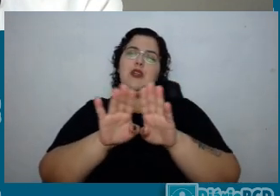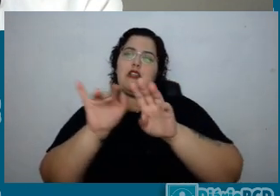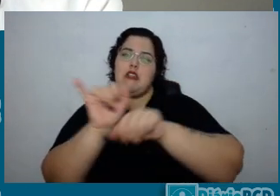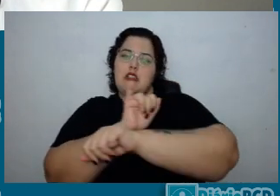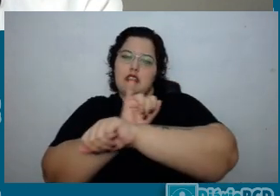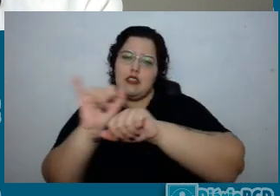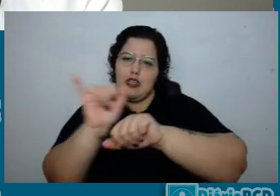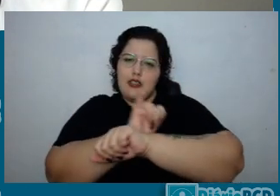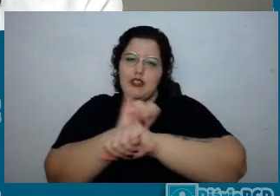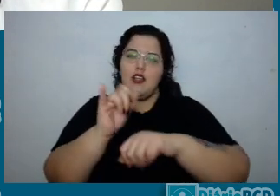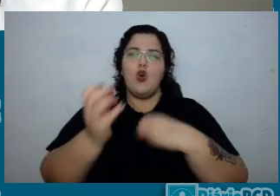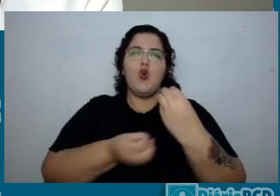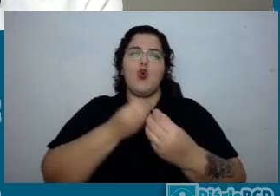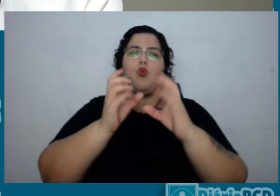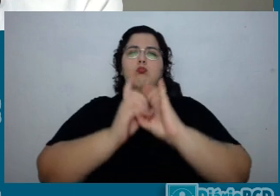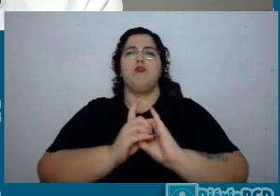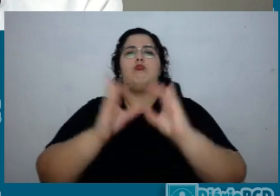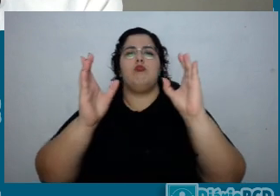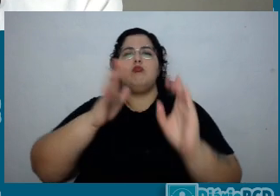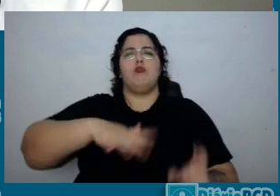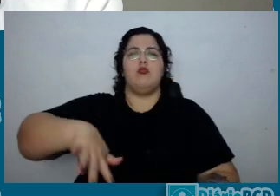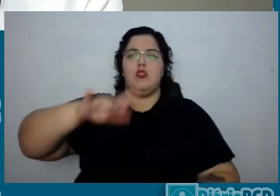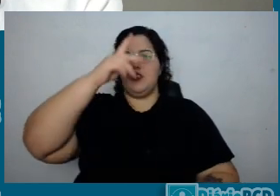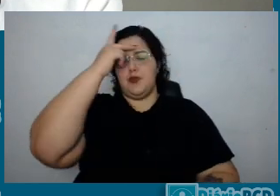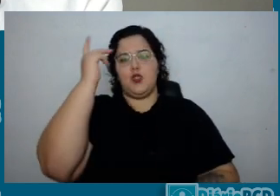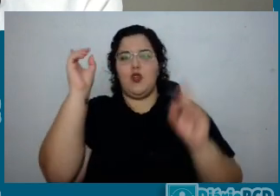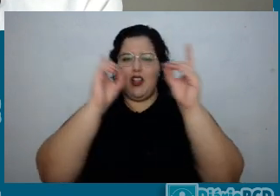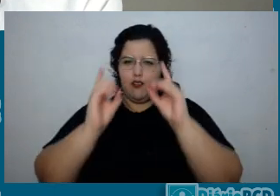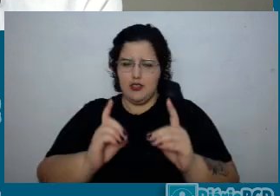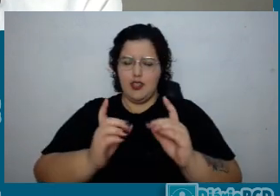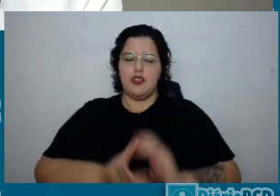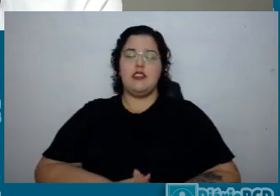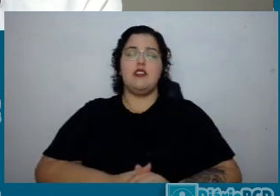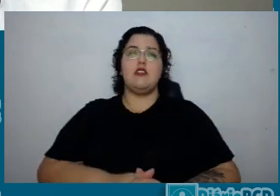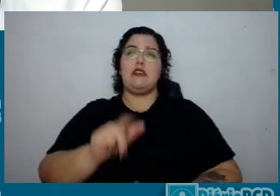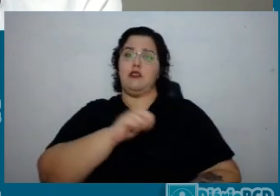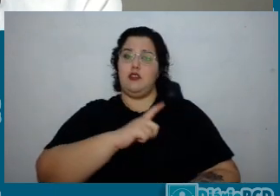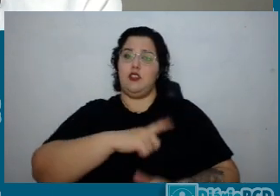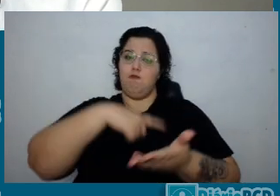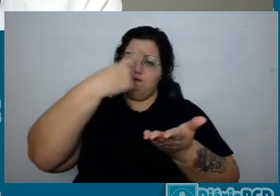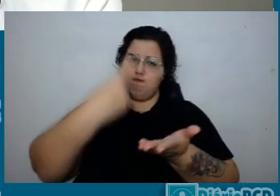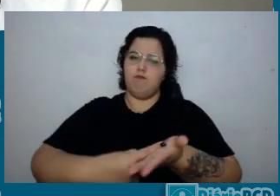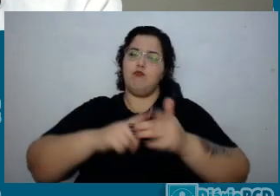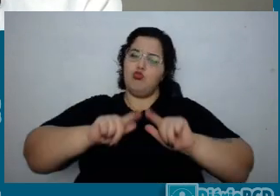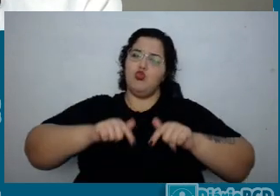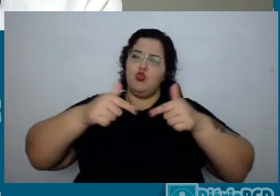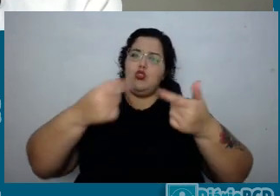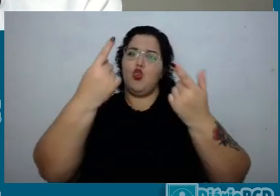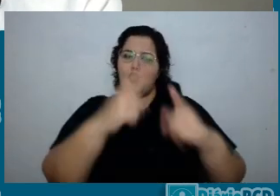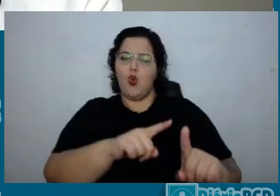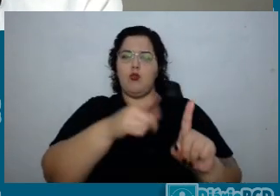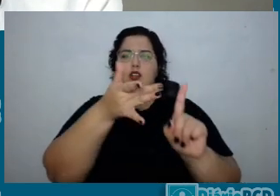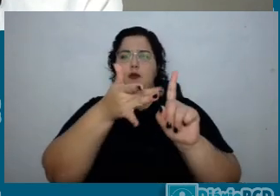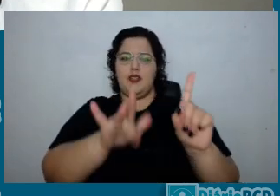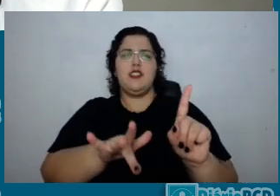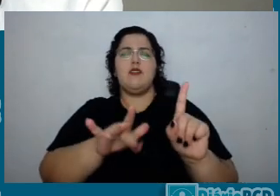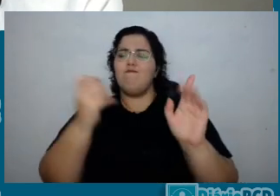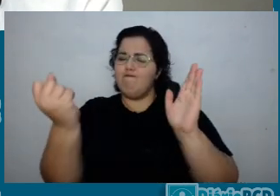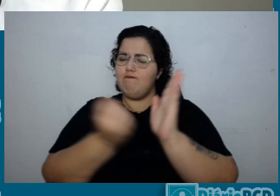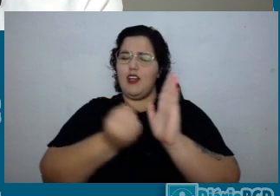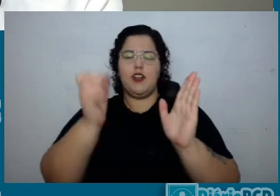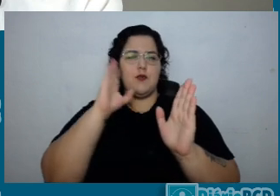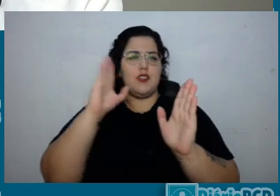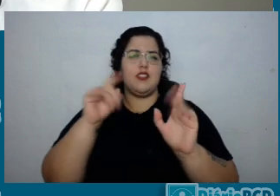tema estratégico para a democratização do nosso país. E, nesse sentido, assim, o compromisso com o enfrentamento à violência ou capacitismo é uma